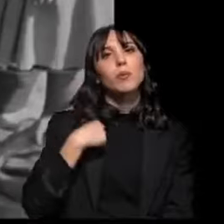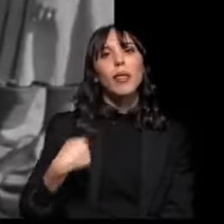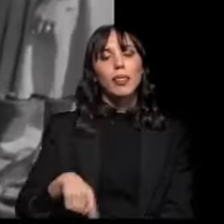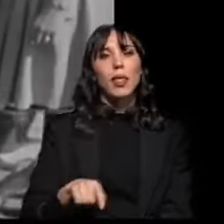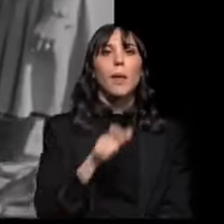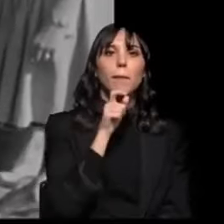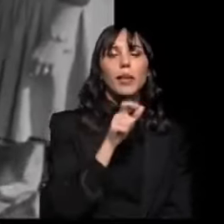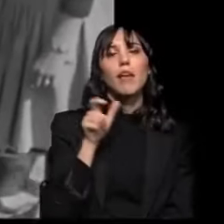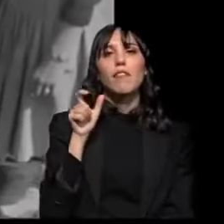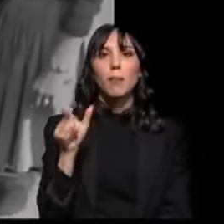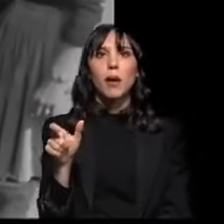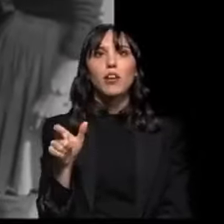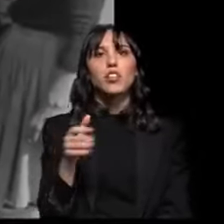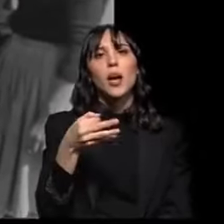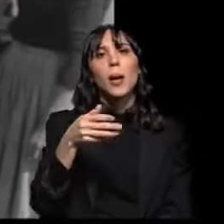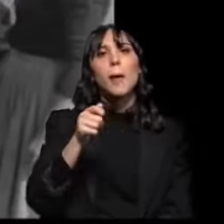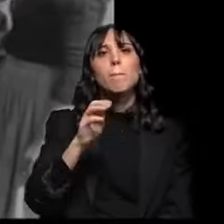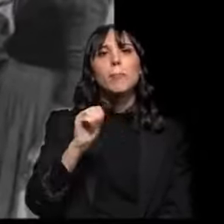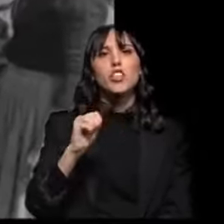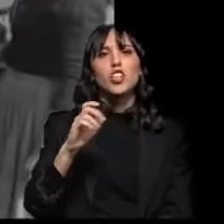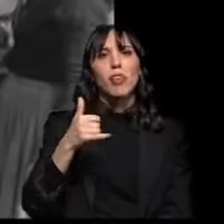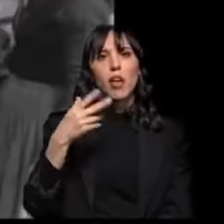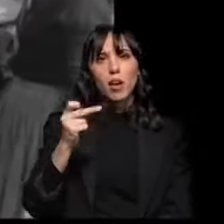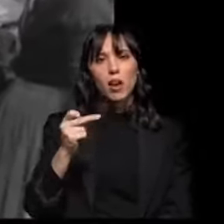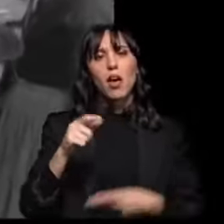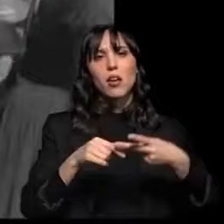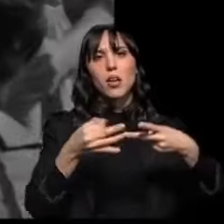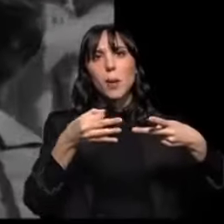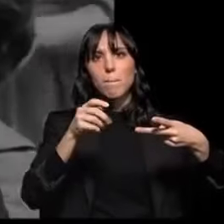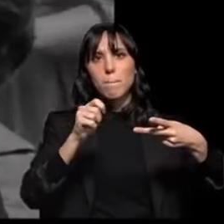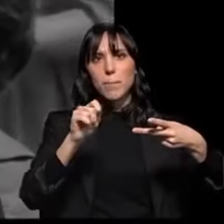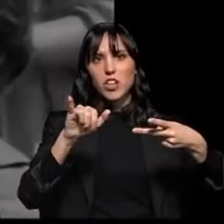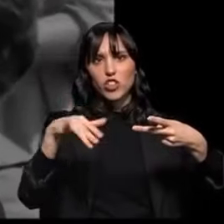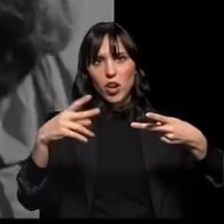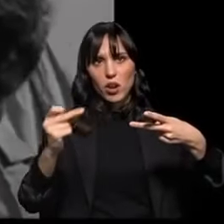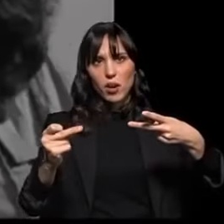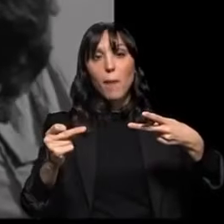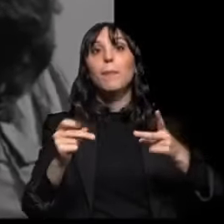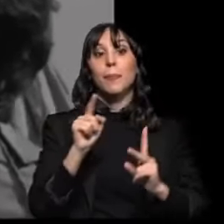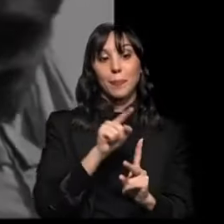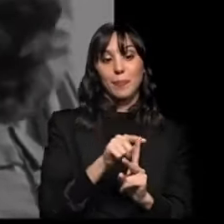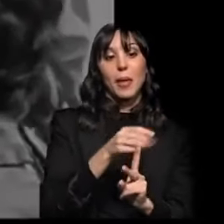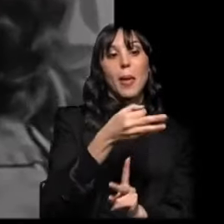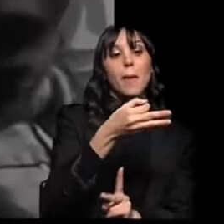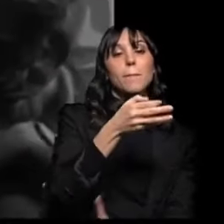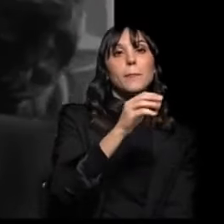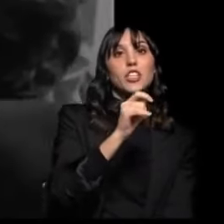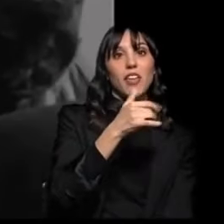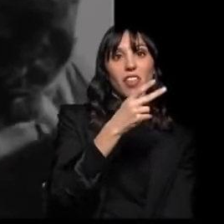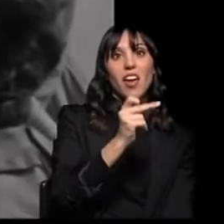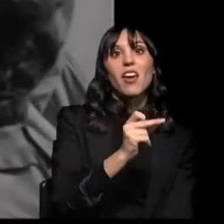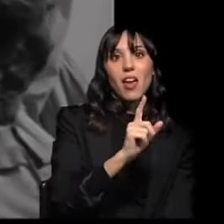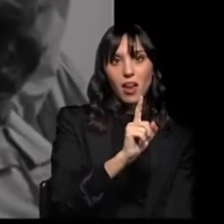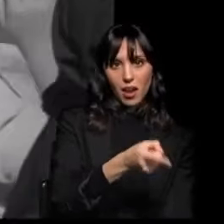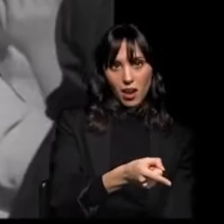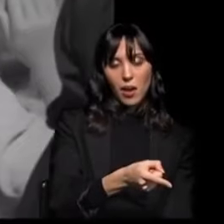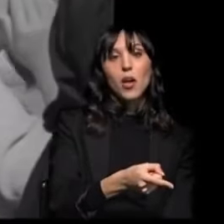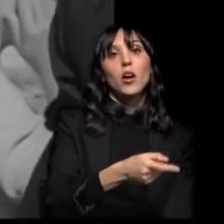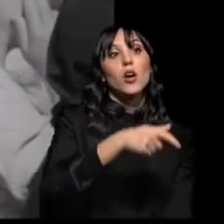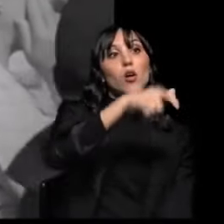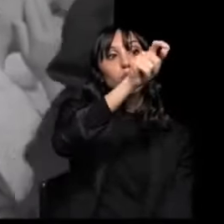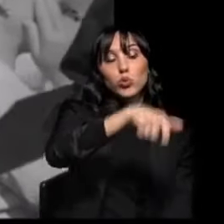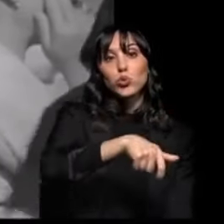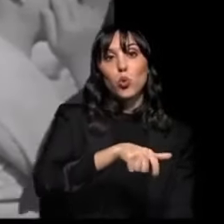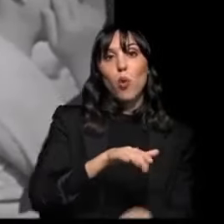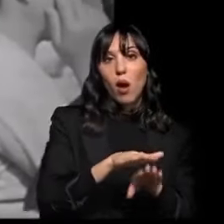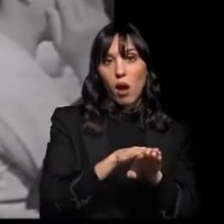diferente, pescadeira e peixeira, não é? Sim, nós chamávamos uma pescadeira é a mulher de um pescador, aquele que tem barco ou aquele que não